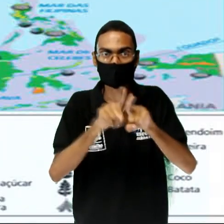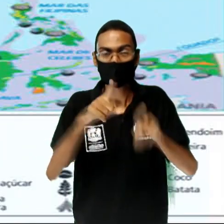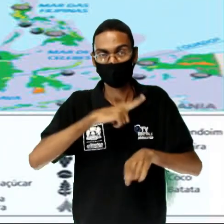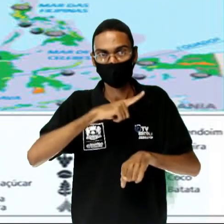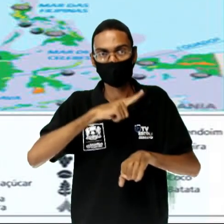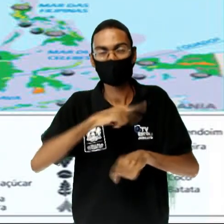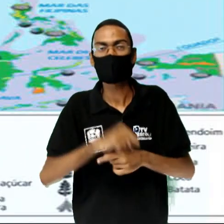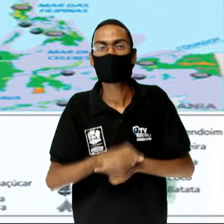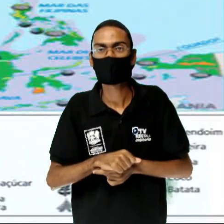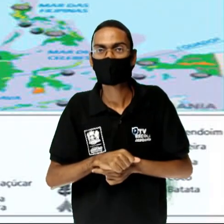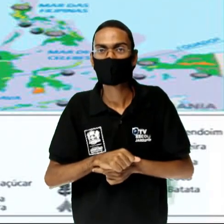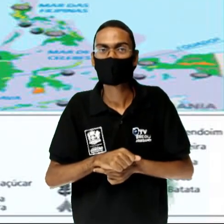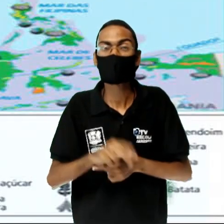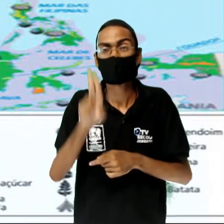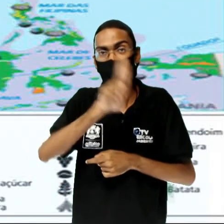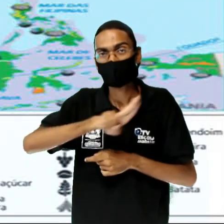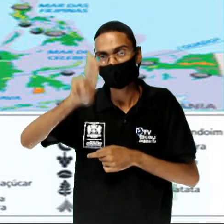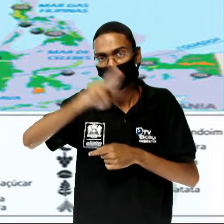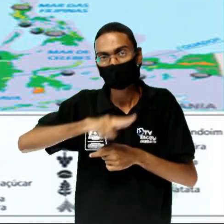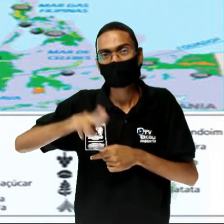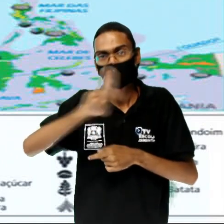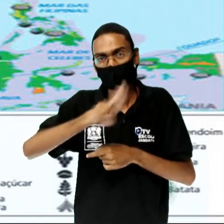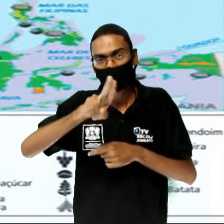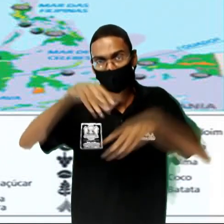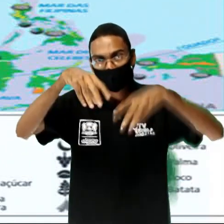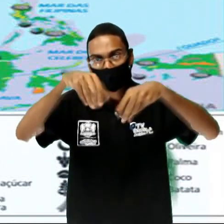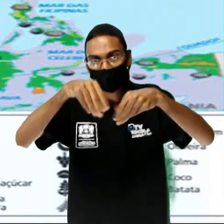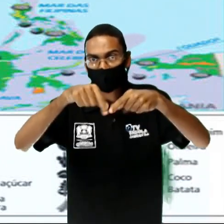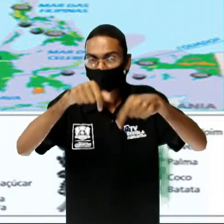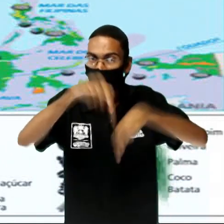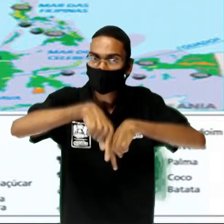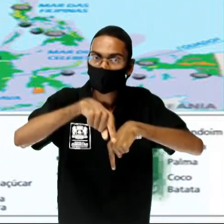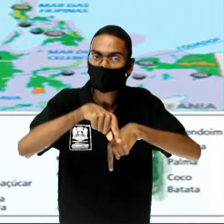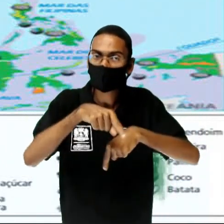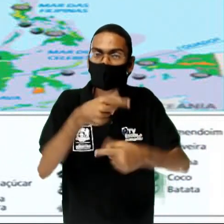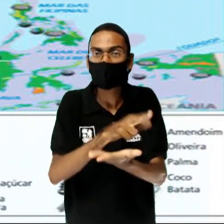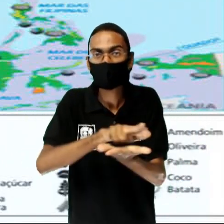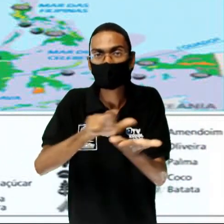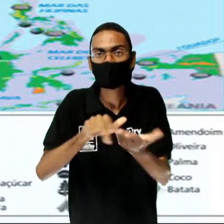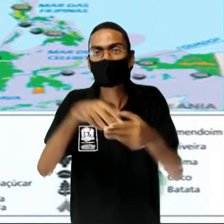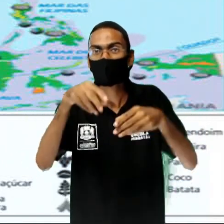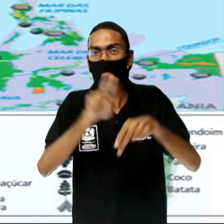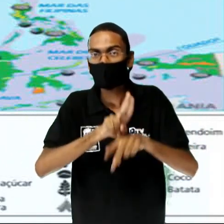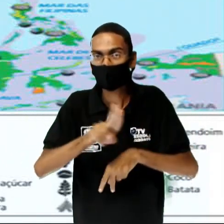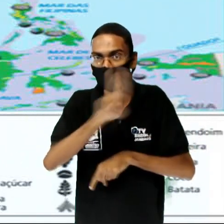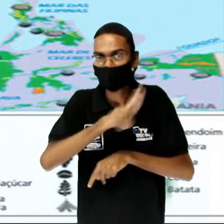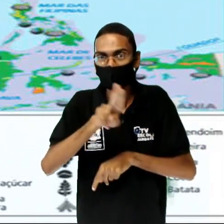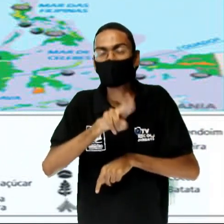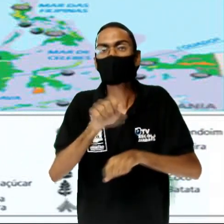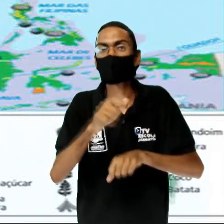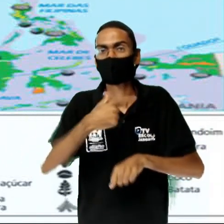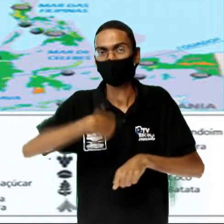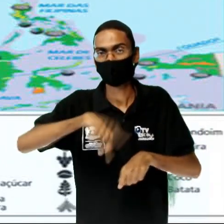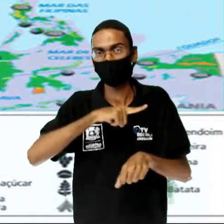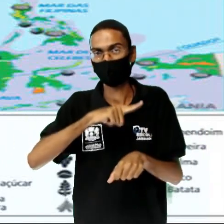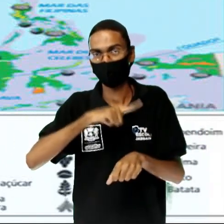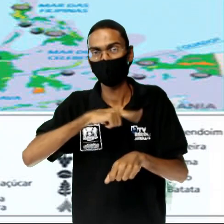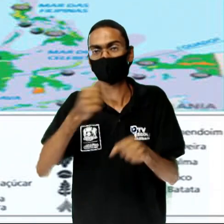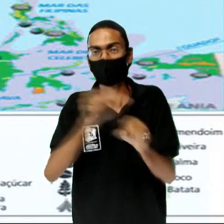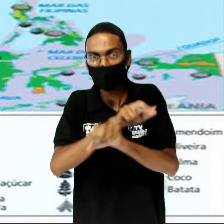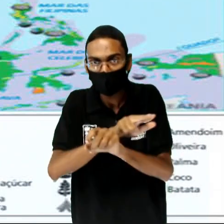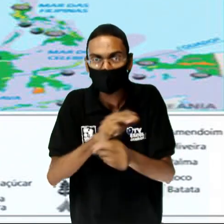a questão do uso da terra, né, que são diversos usos. A gente tem essa distribuição de acordo com